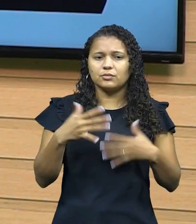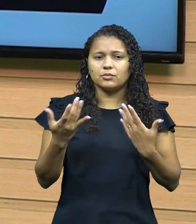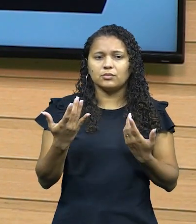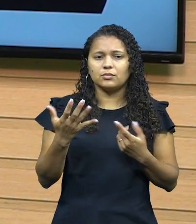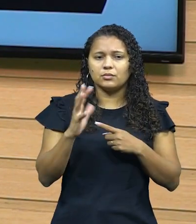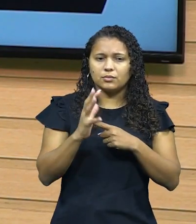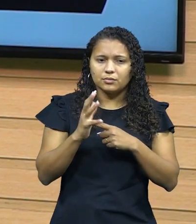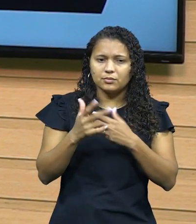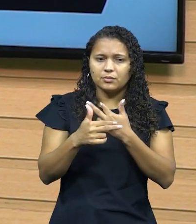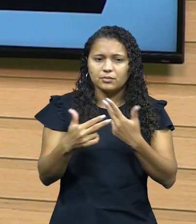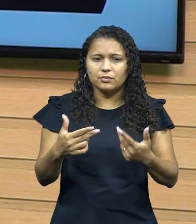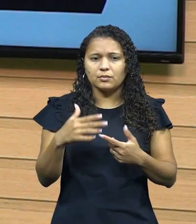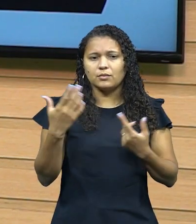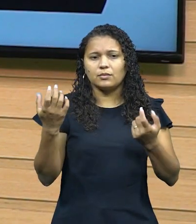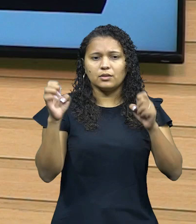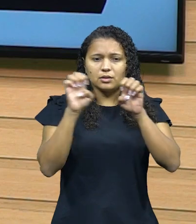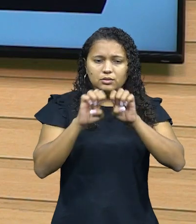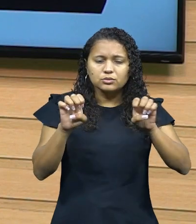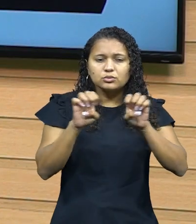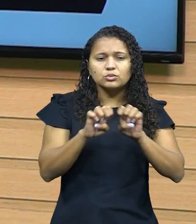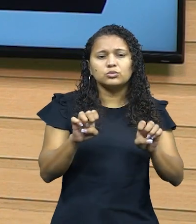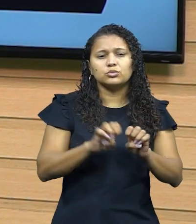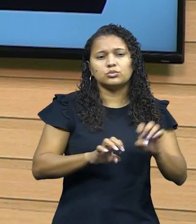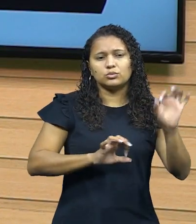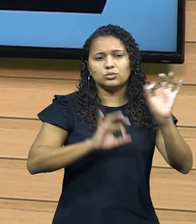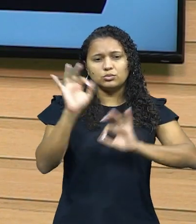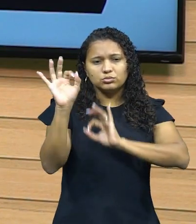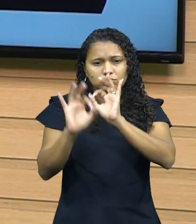de superestrutura quanto de